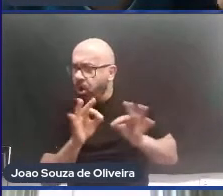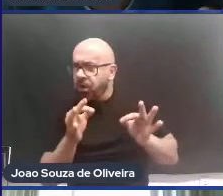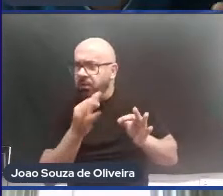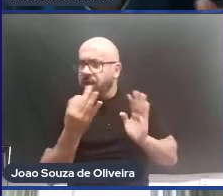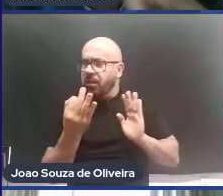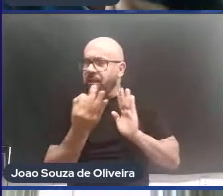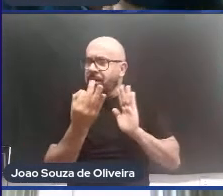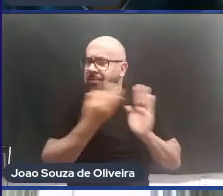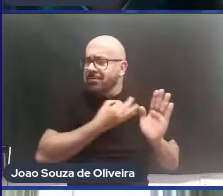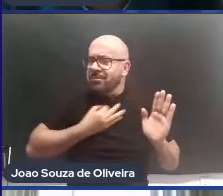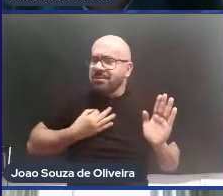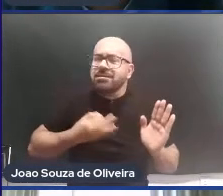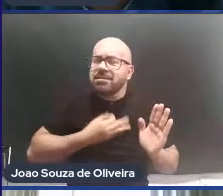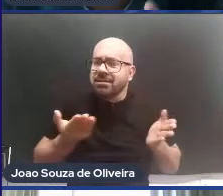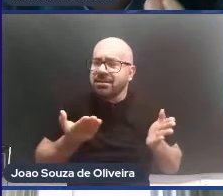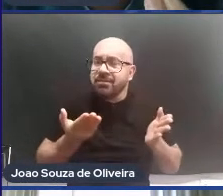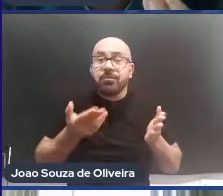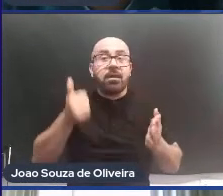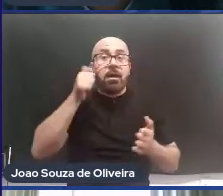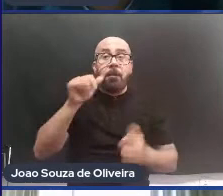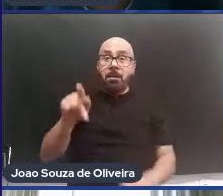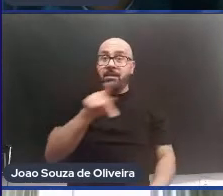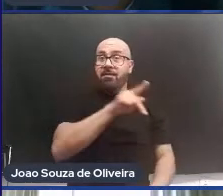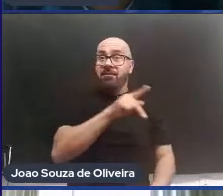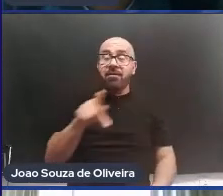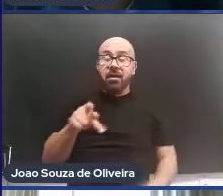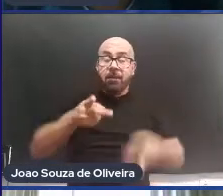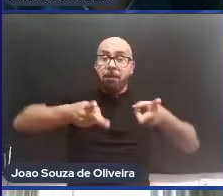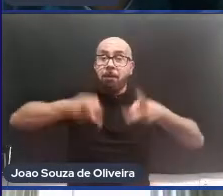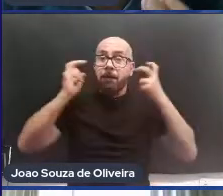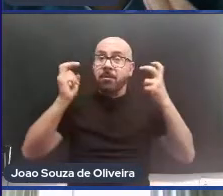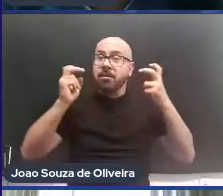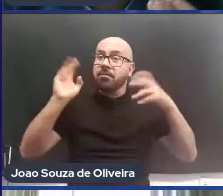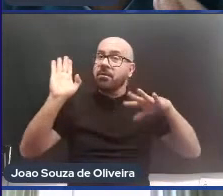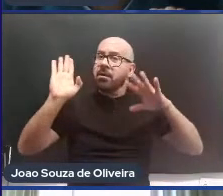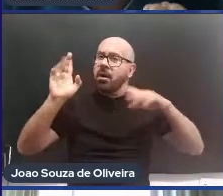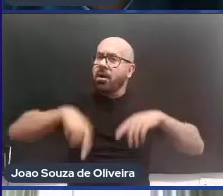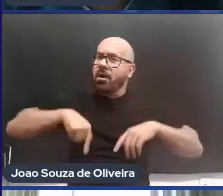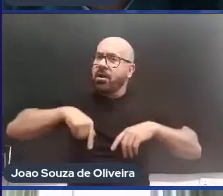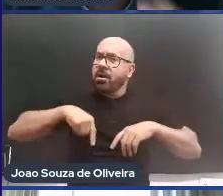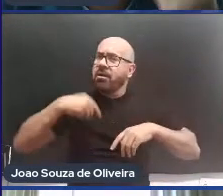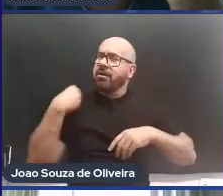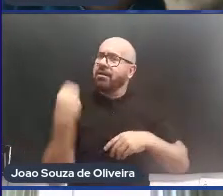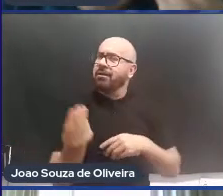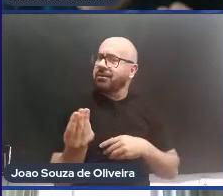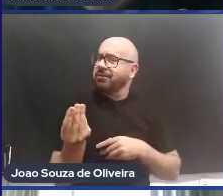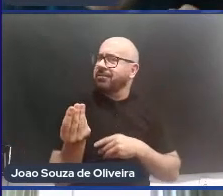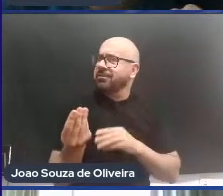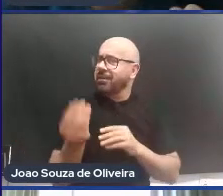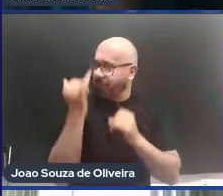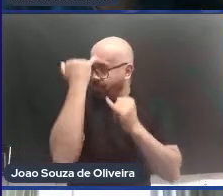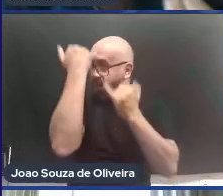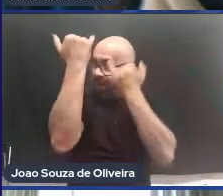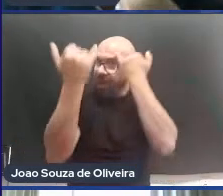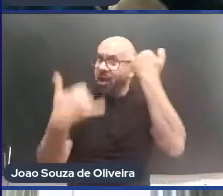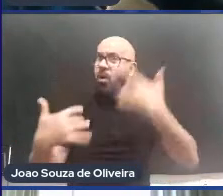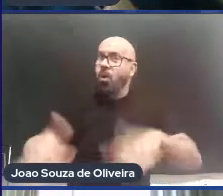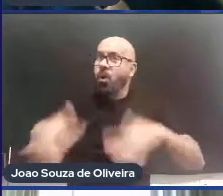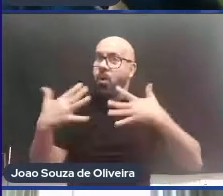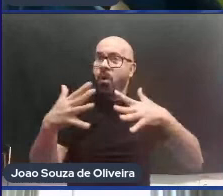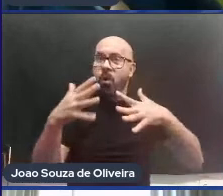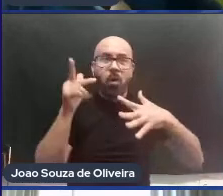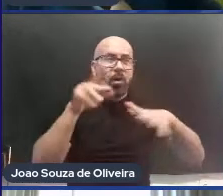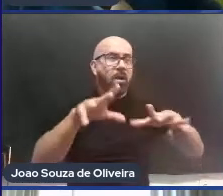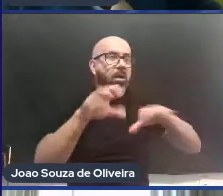então assim ó na sala dessa professora tu percebe como a gente deu para ela uma ideia que